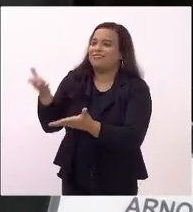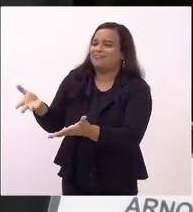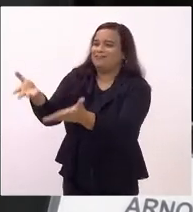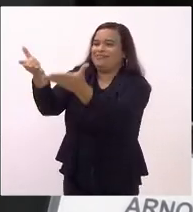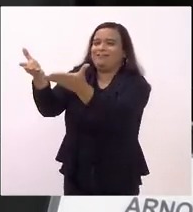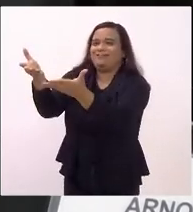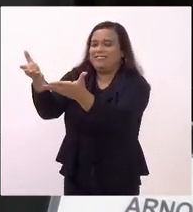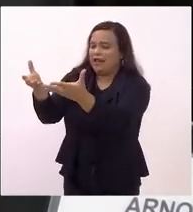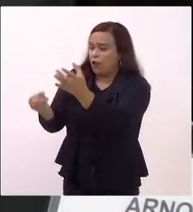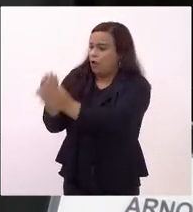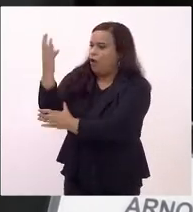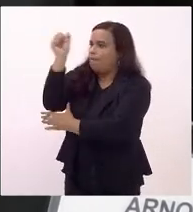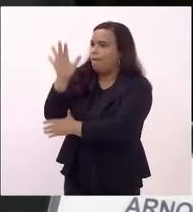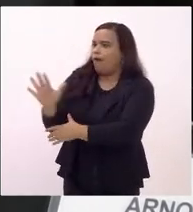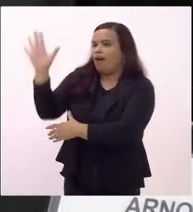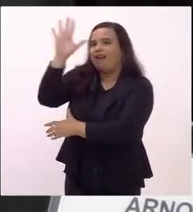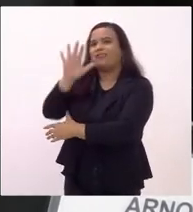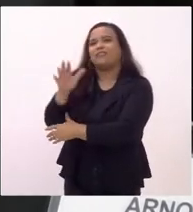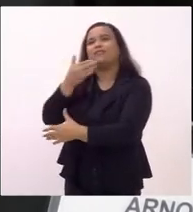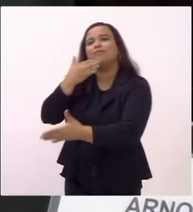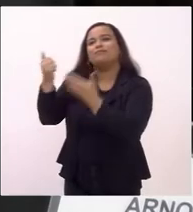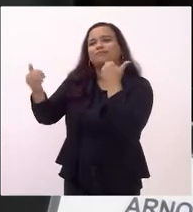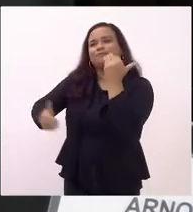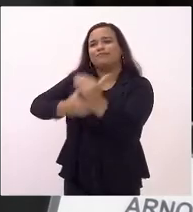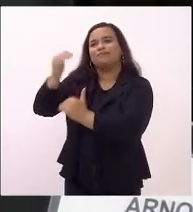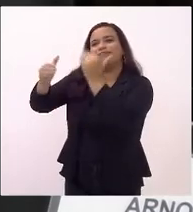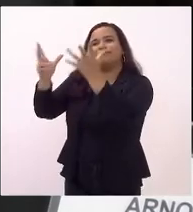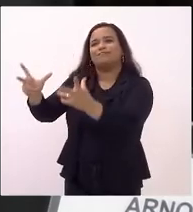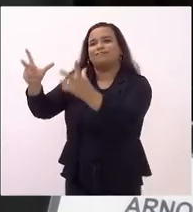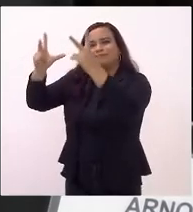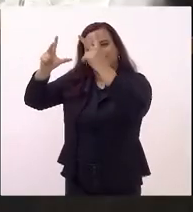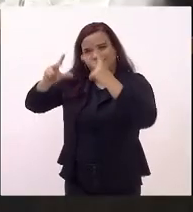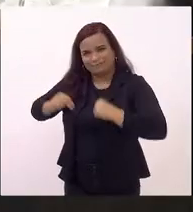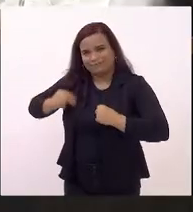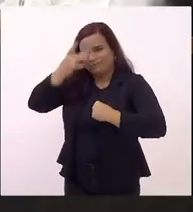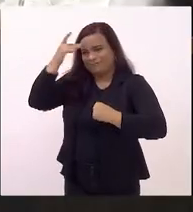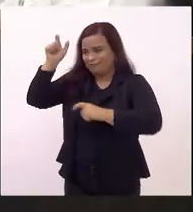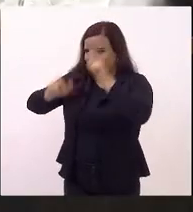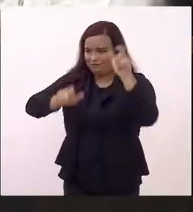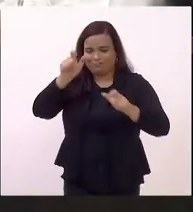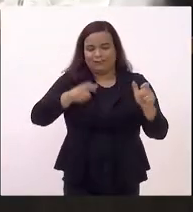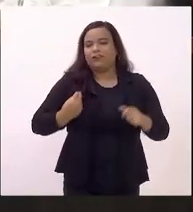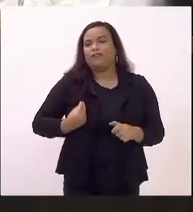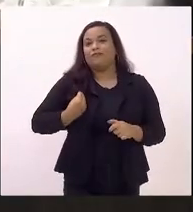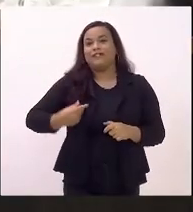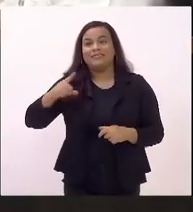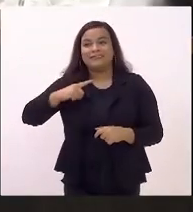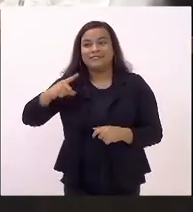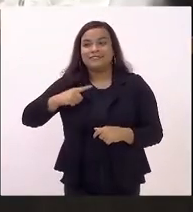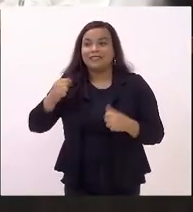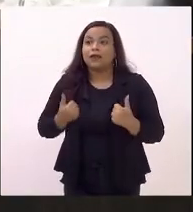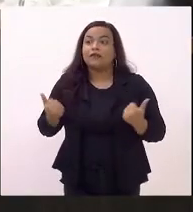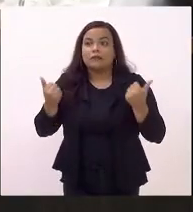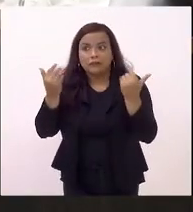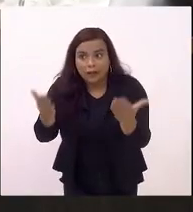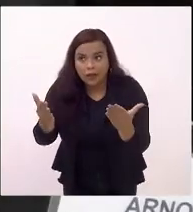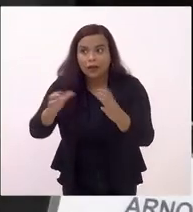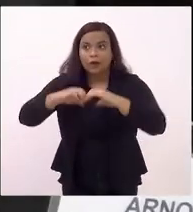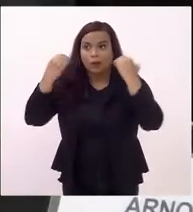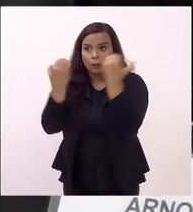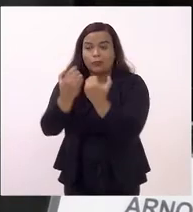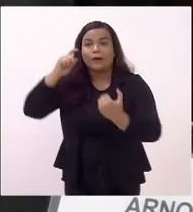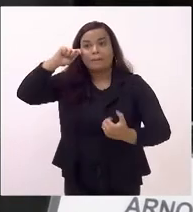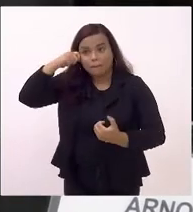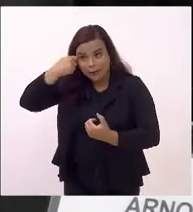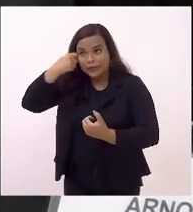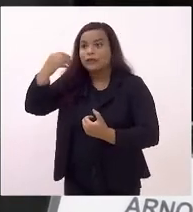país e fazendo do Brasil um país que mereça as pessoas que aqui vivem e que possam dar a nós, comunidade preta,